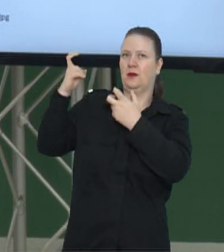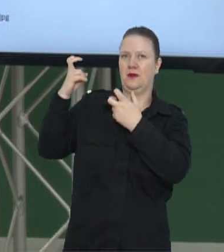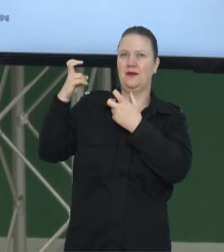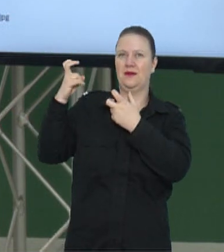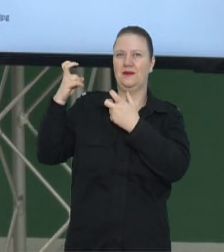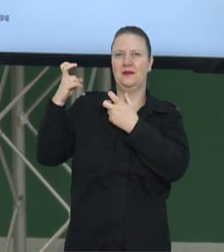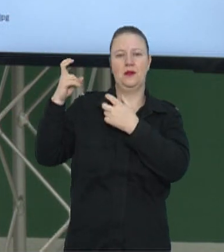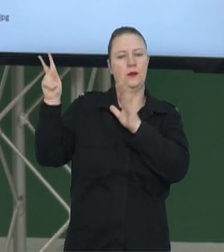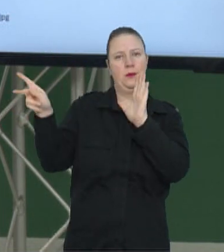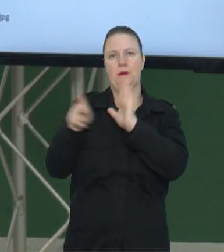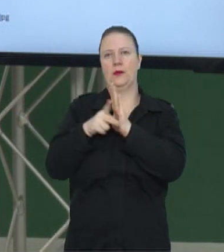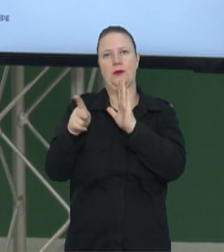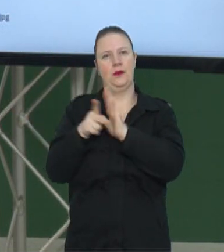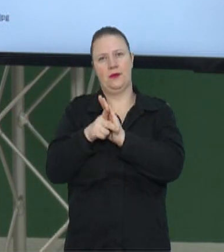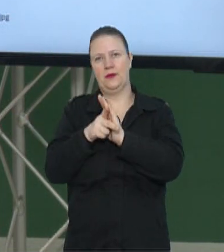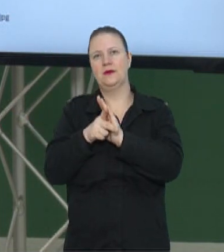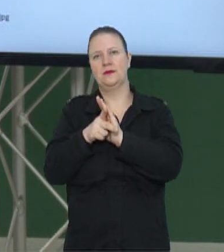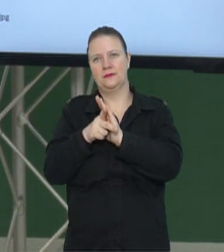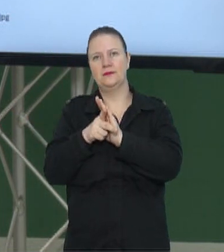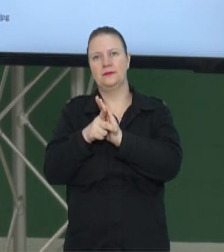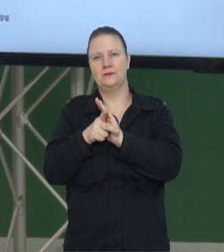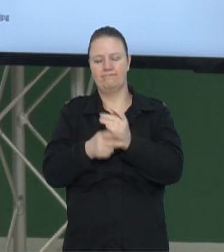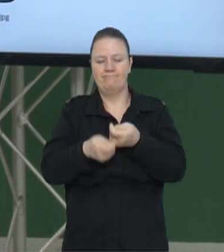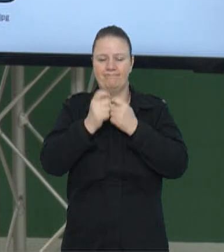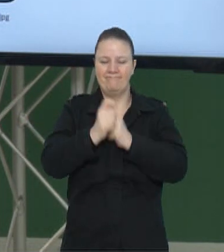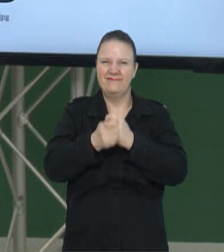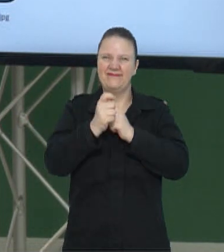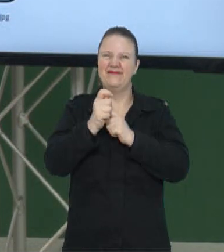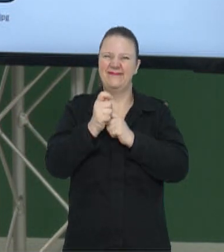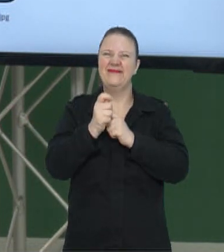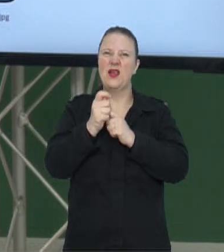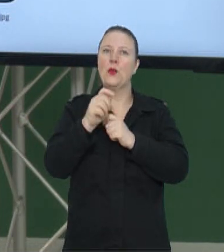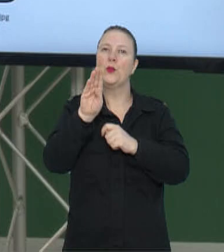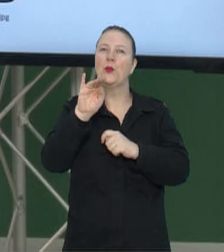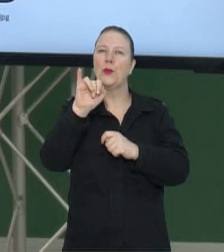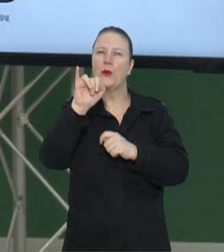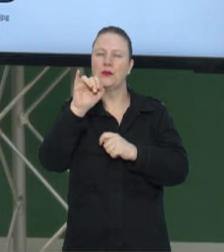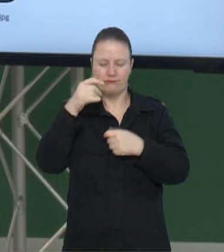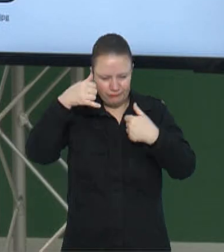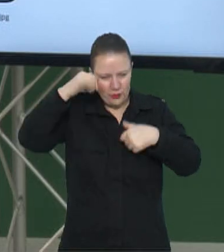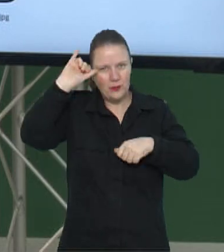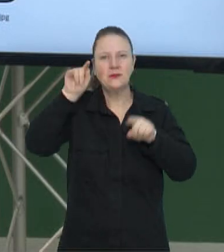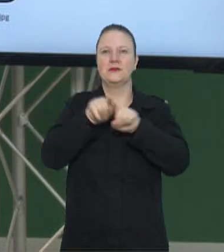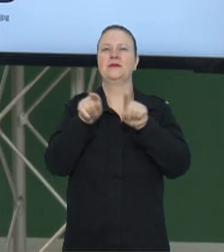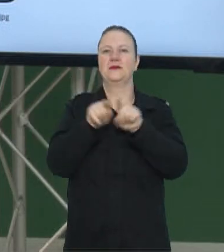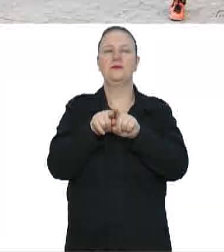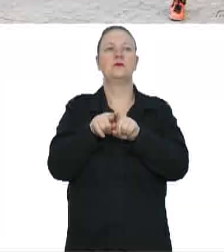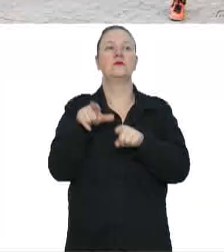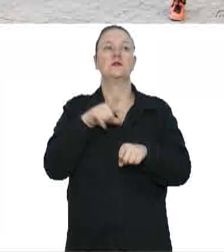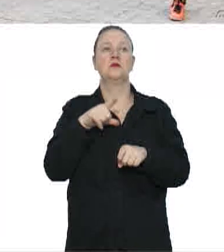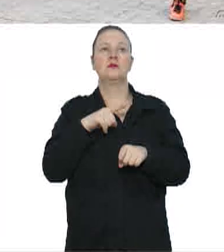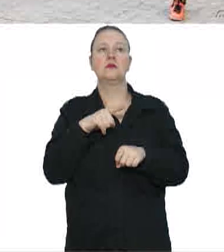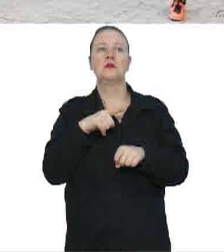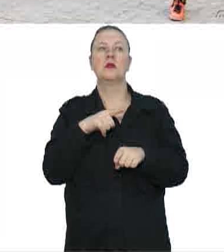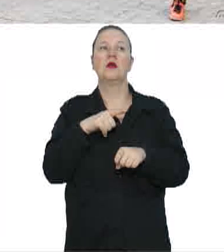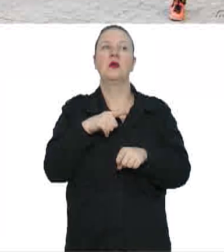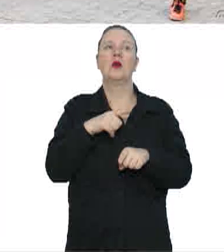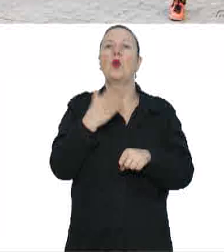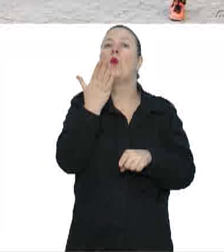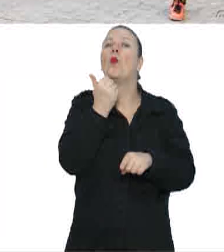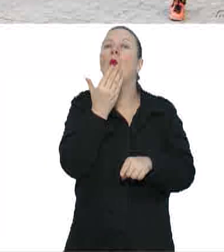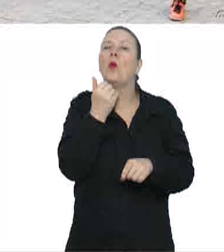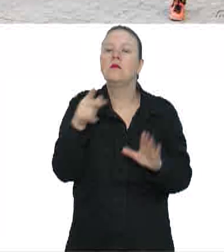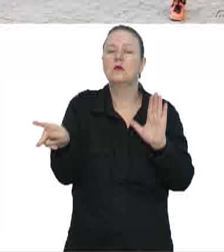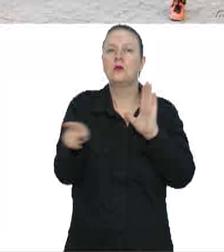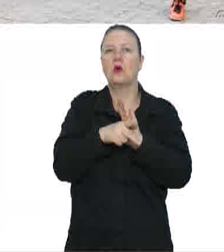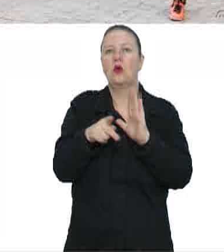cultural chamada de folia de reis, né? Entre os pratos típicos, nós vamos ter ali o cuscuz paulista, vamos